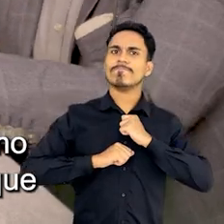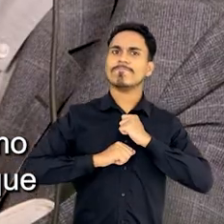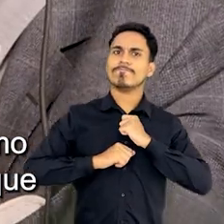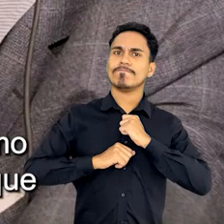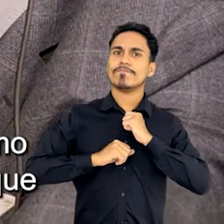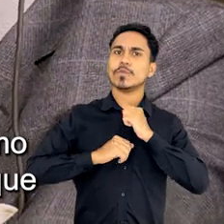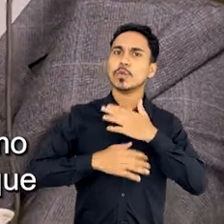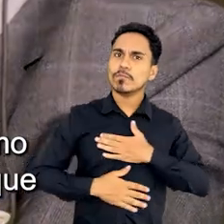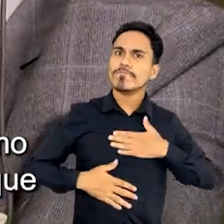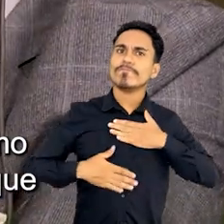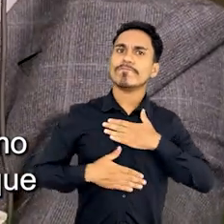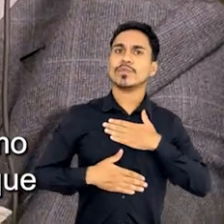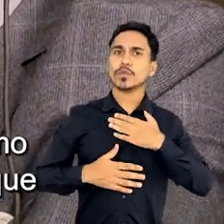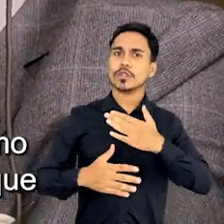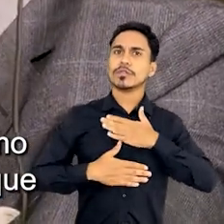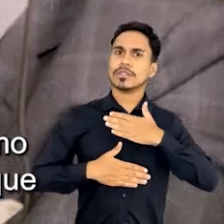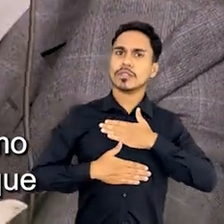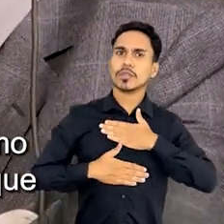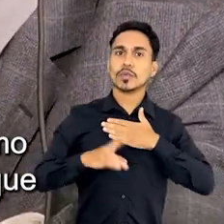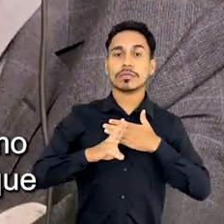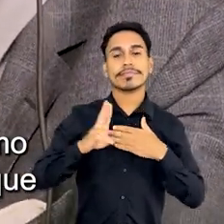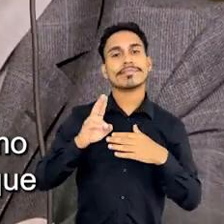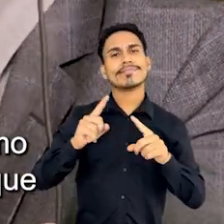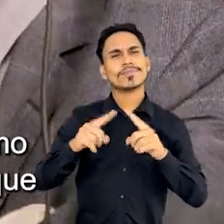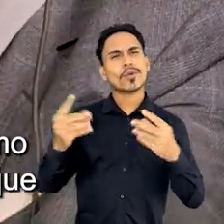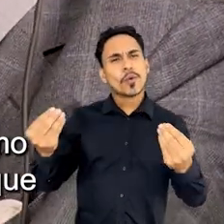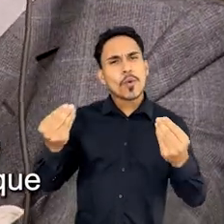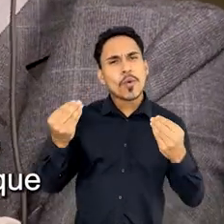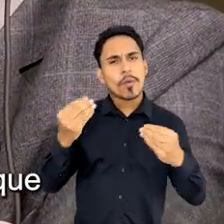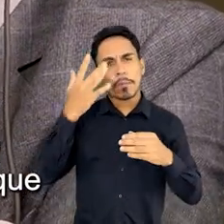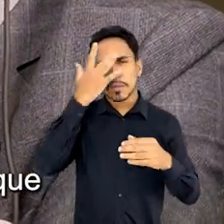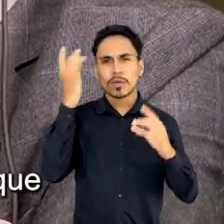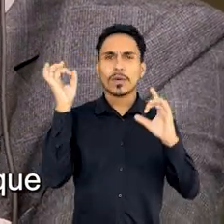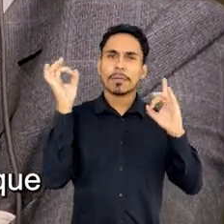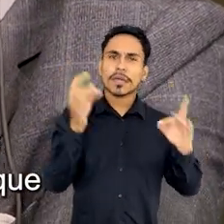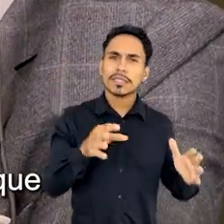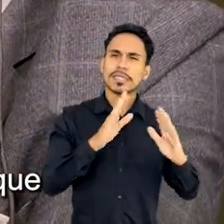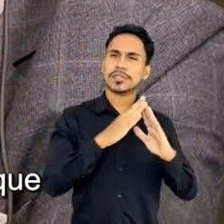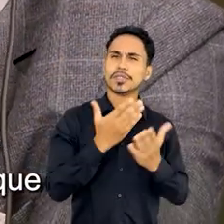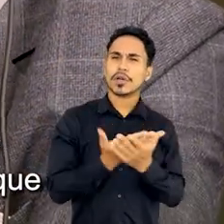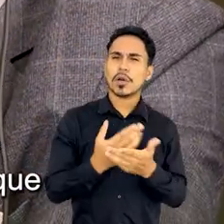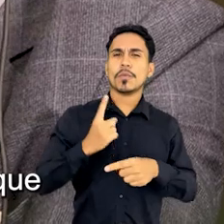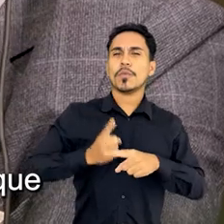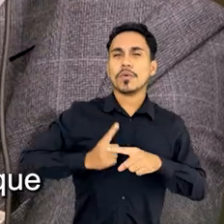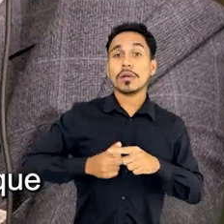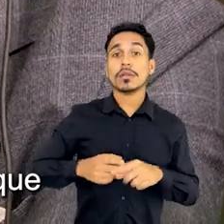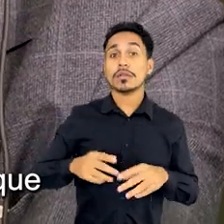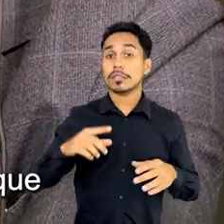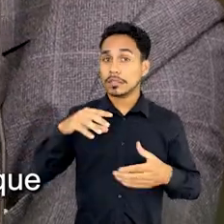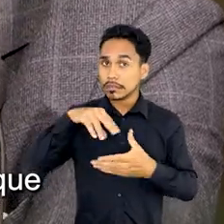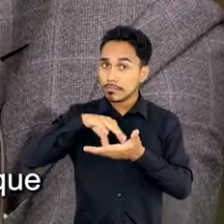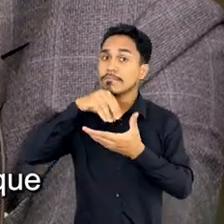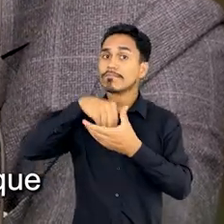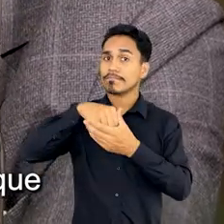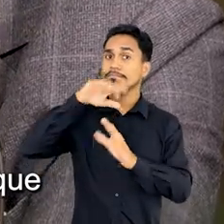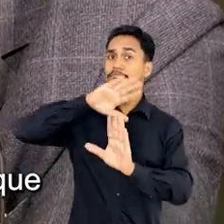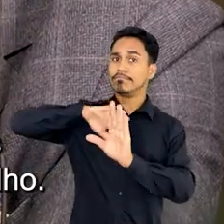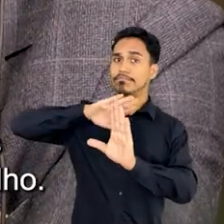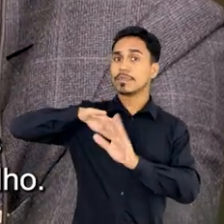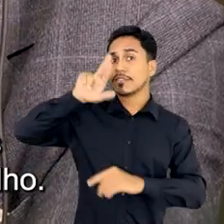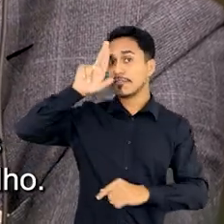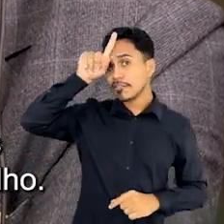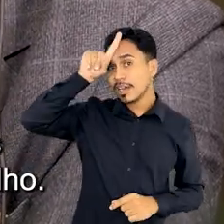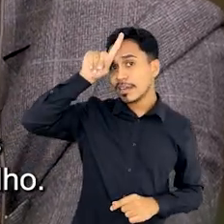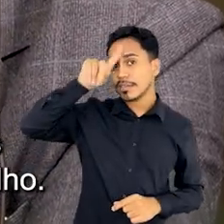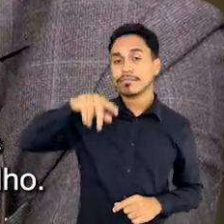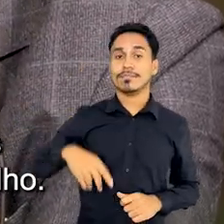gente tem como benefício a gente utiliza como que as pessoas estão abandonando a escola que é um direito adquirido Qual é a falha nesse processo e o segunda questão que eu acho que